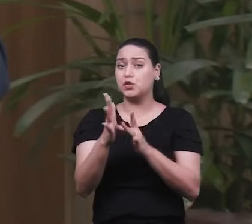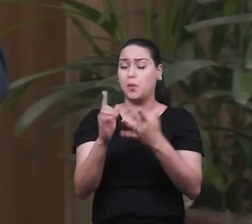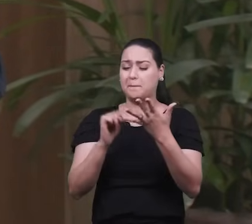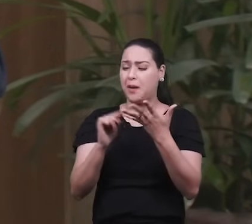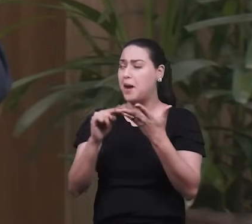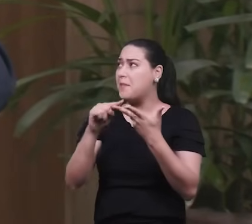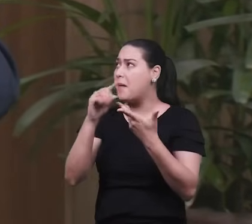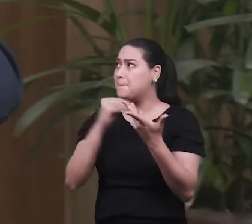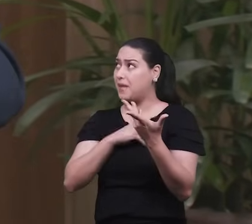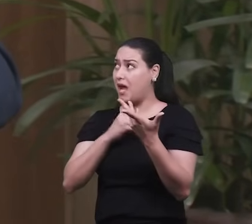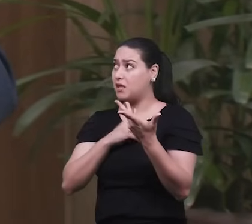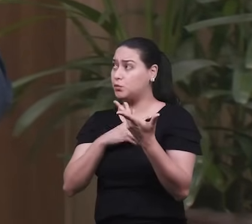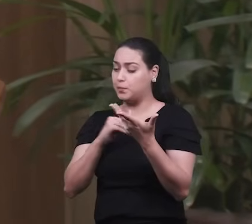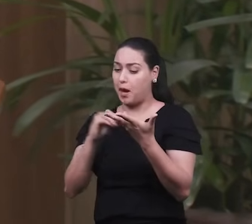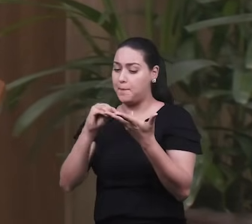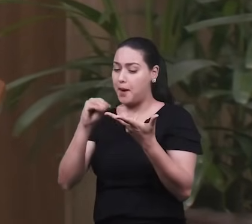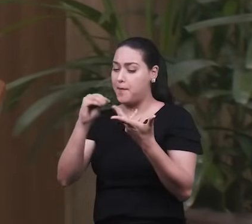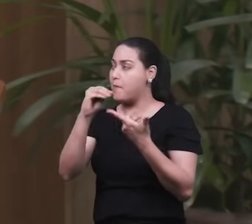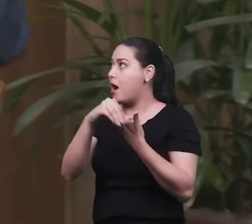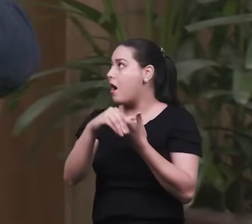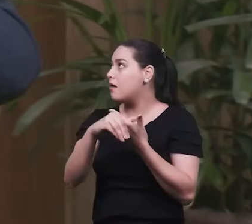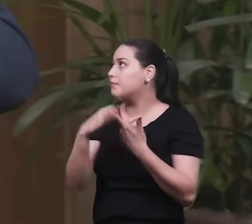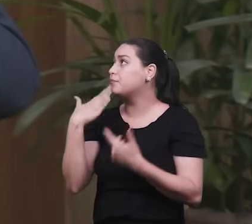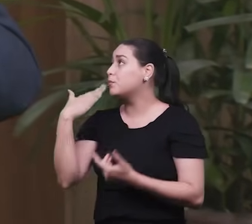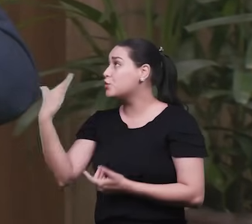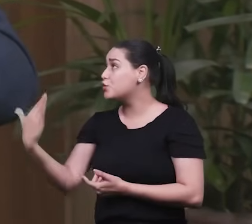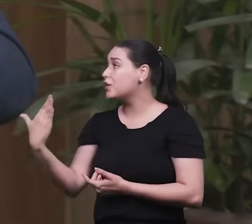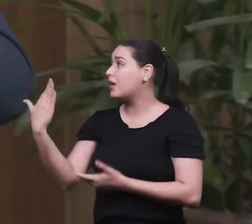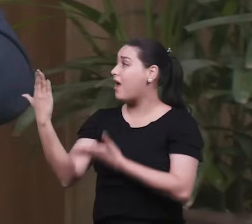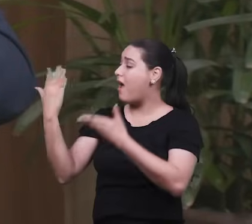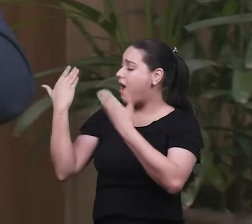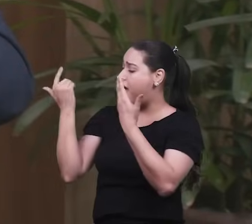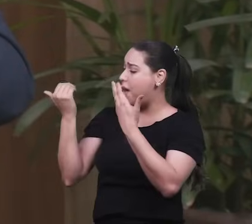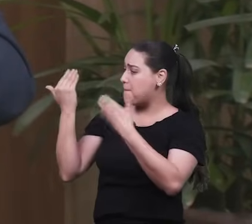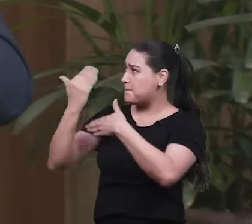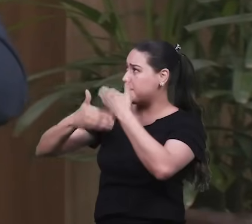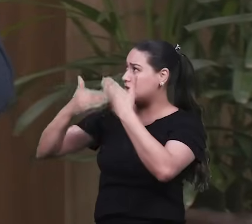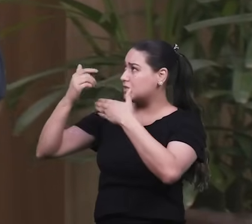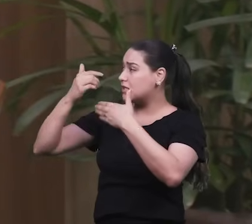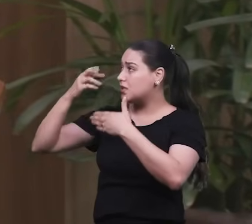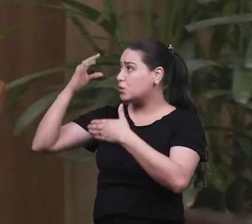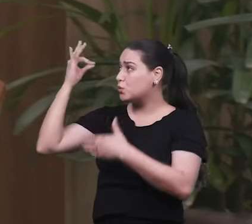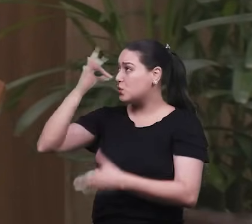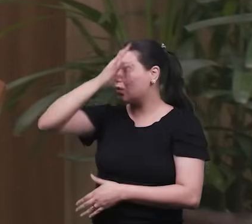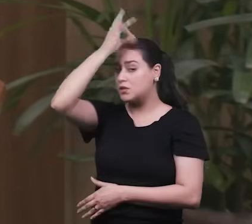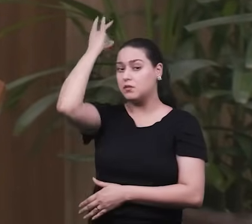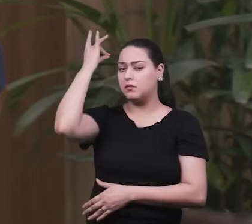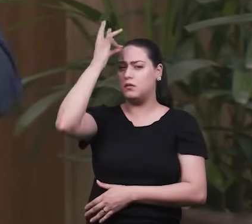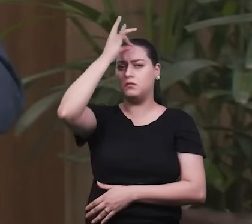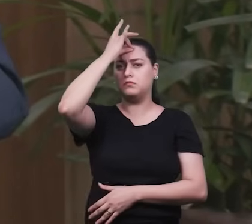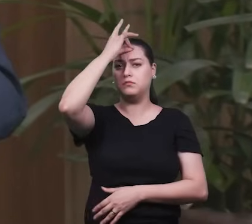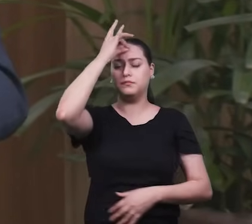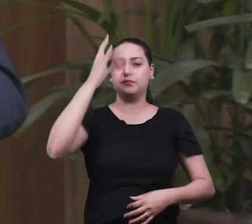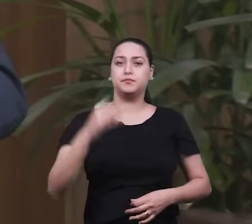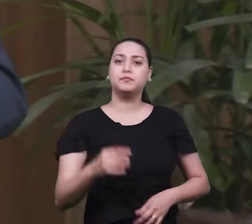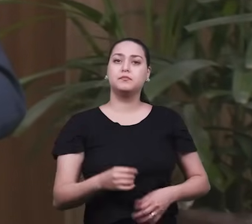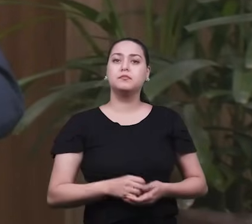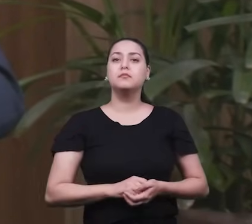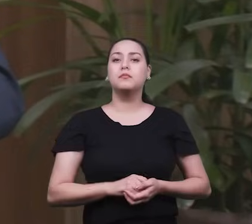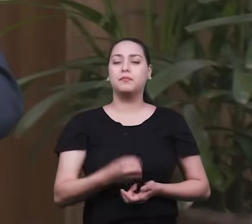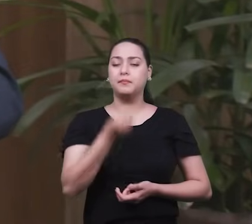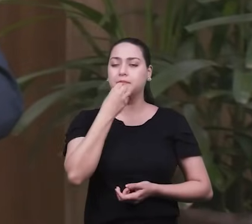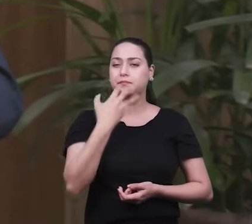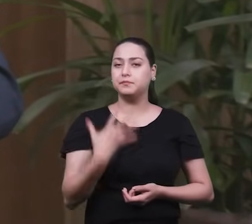Jesus, confessar os seus pecados, pedir pela presença do seu Espírito Santo, ele não vai deixar de